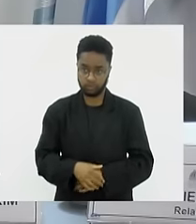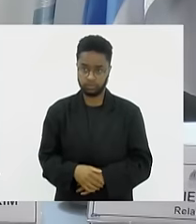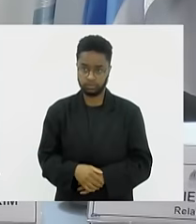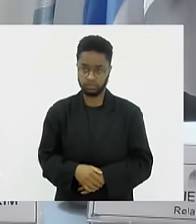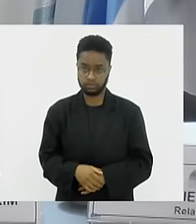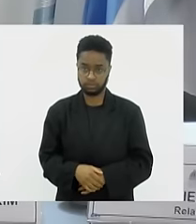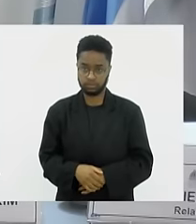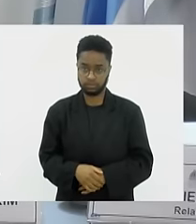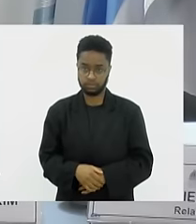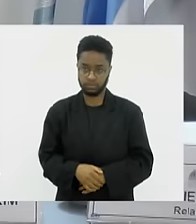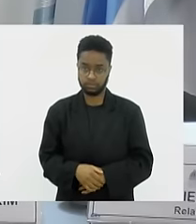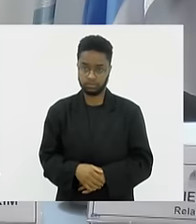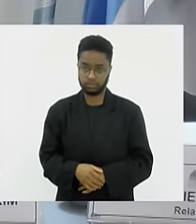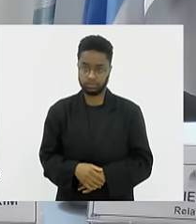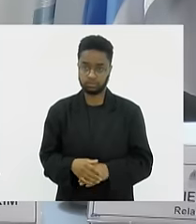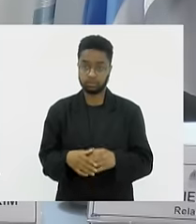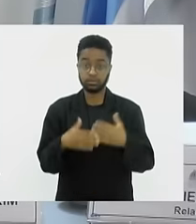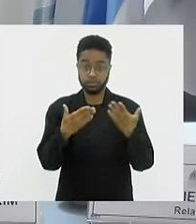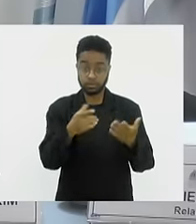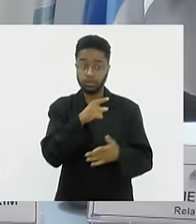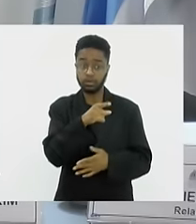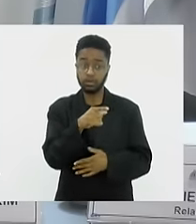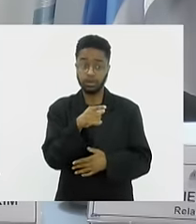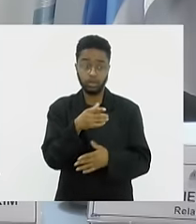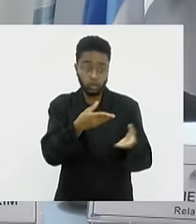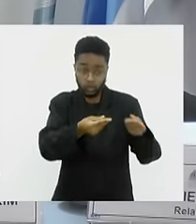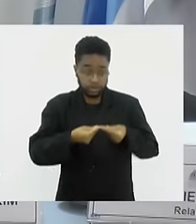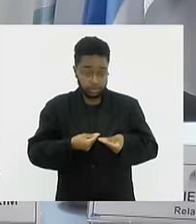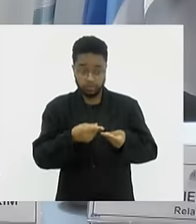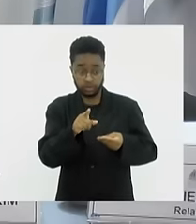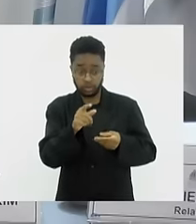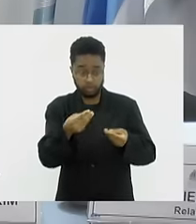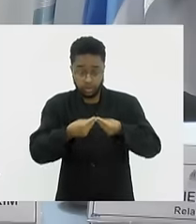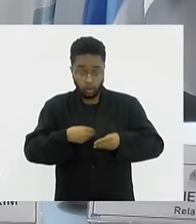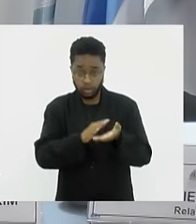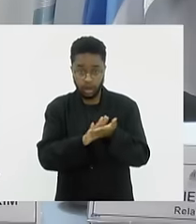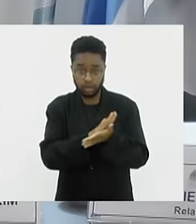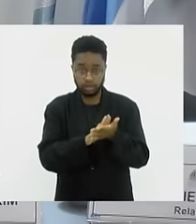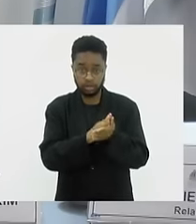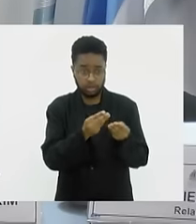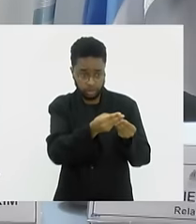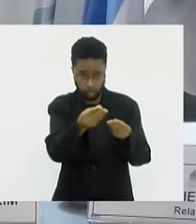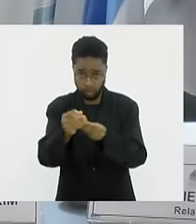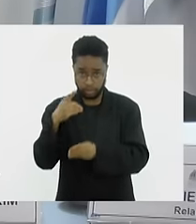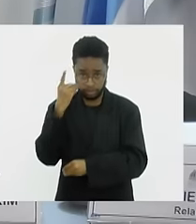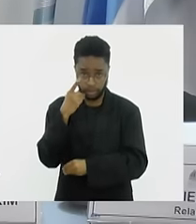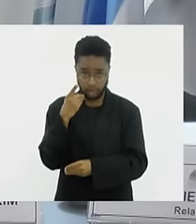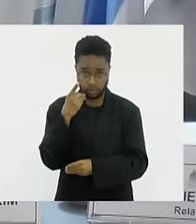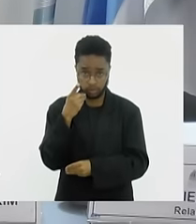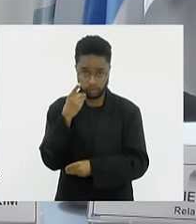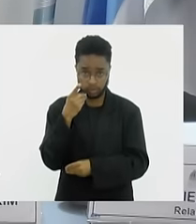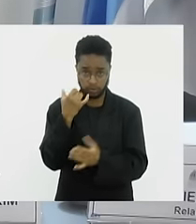então, o senhor não recebeu a informação. Então o senhor não recebeu, o senhor me mandou? Não recebeu a informação. O senhor mandou para algum deputado essa informação?